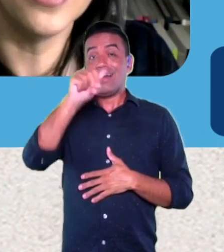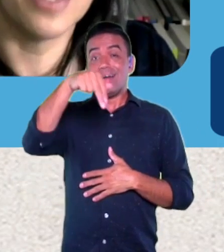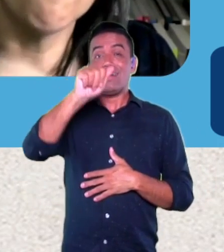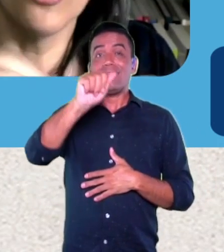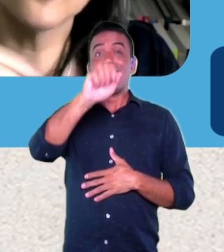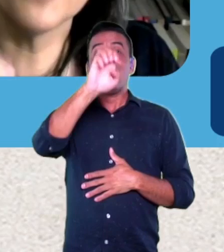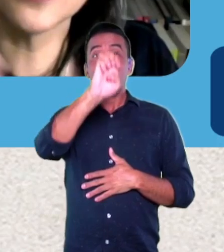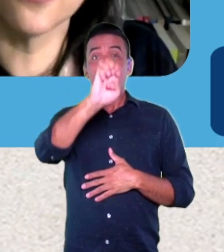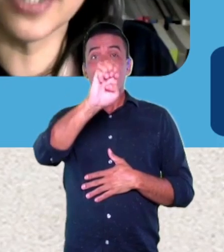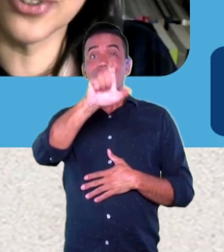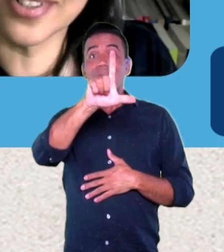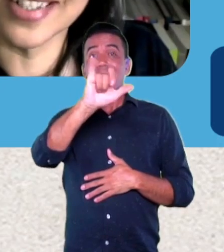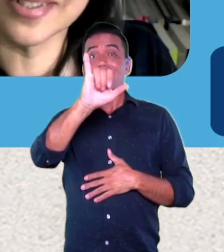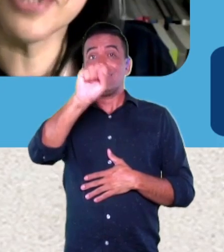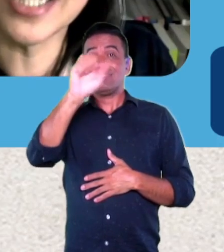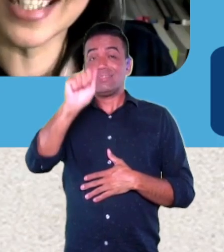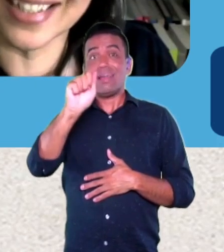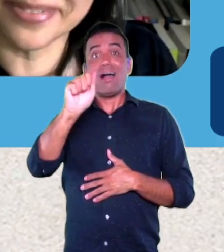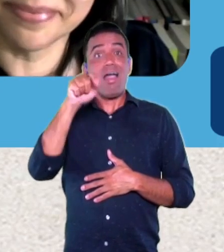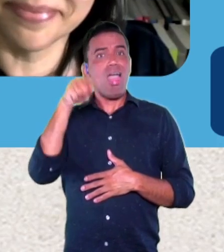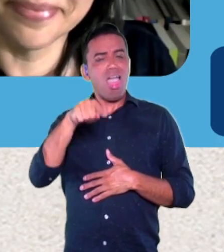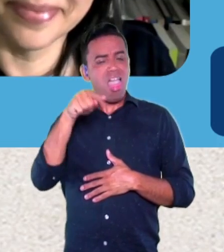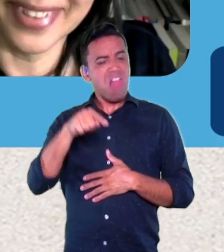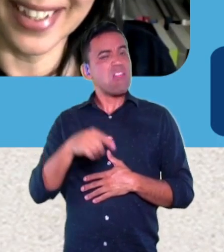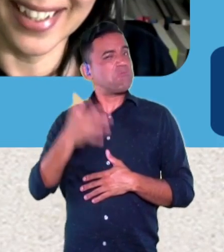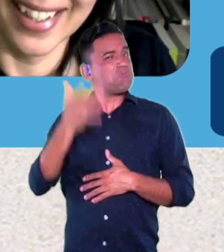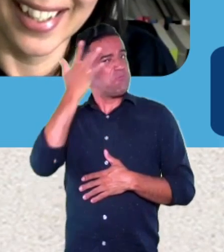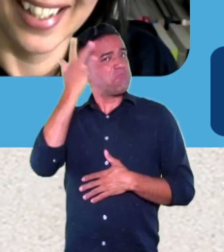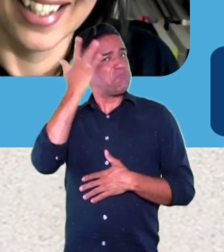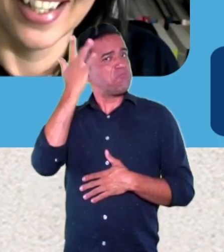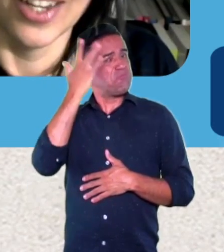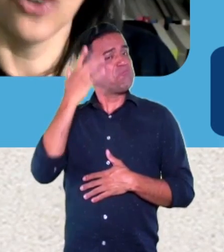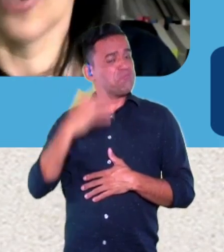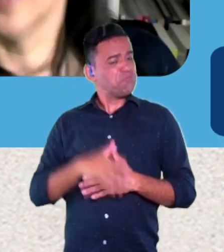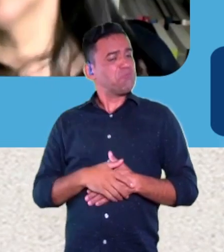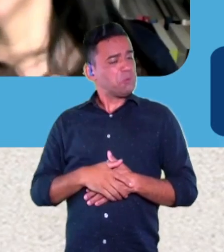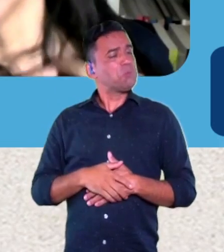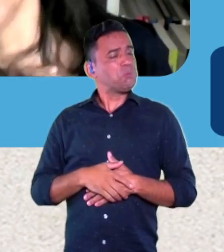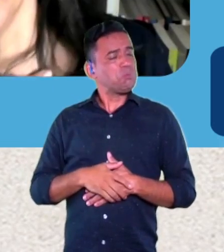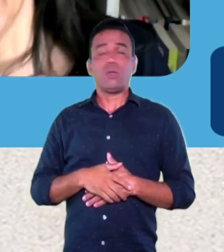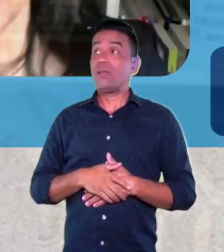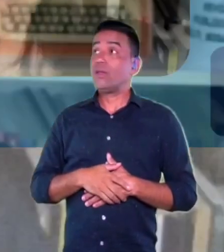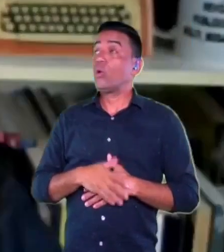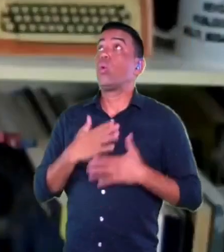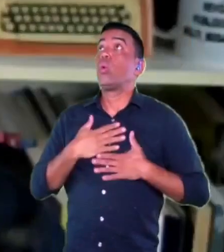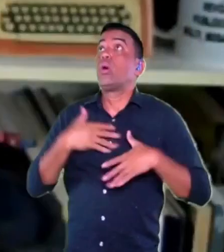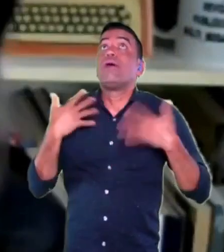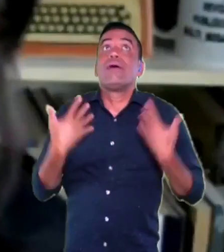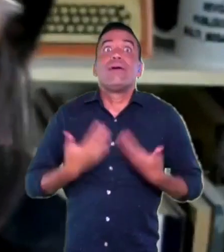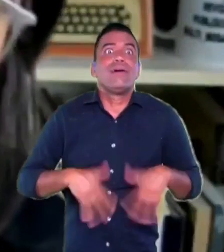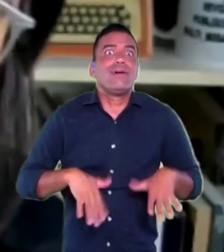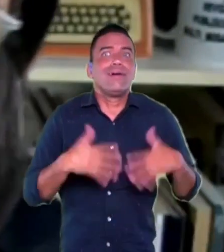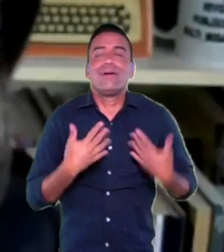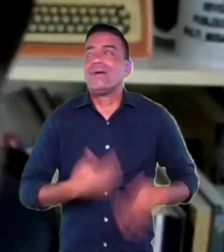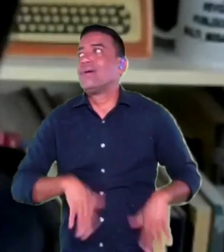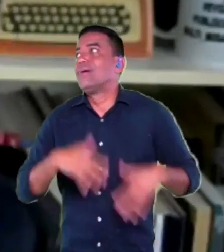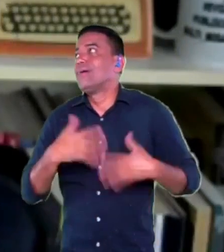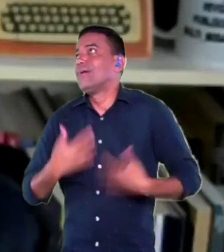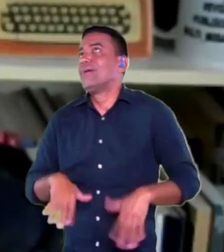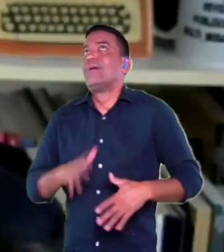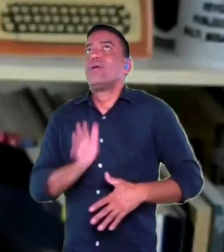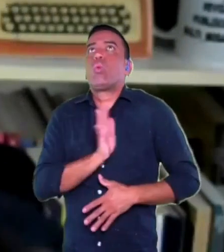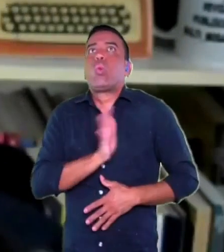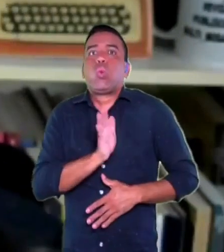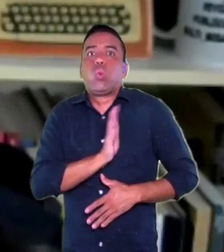Ribeiro, aposto minhas fichas nessa menina. Oh. Né? Eu quase, né, cada uma dessas eu quase infartava,